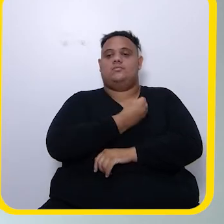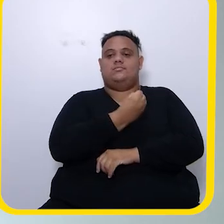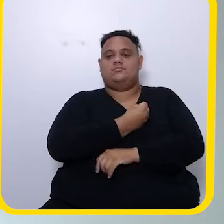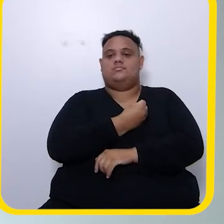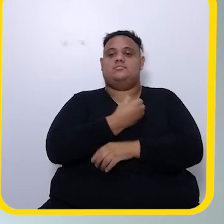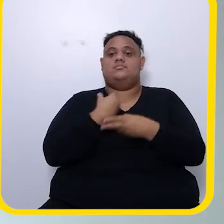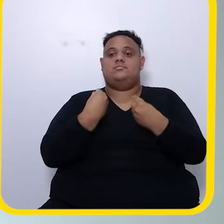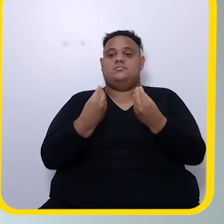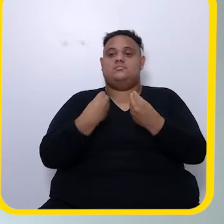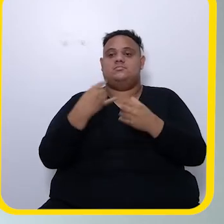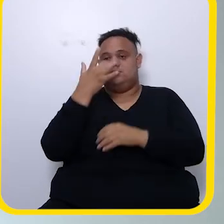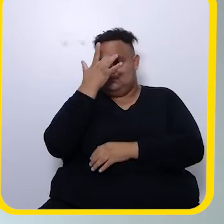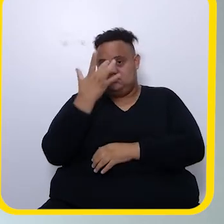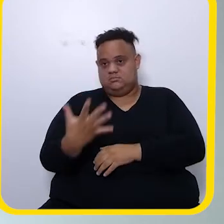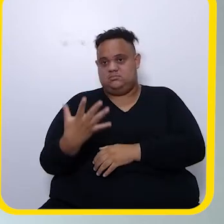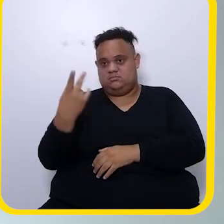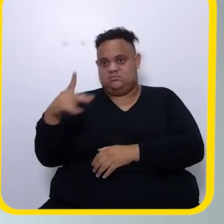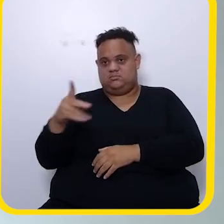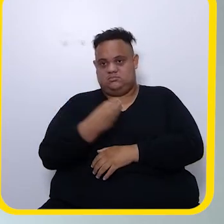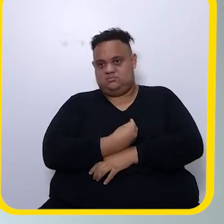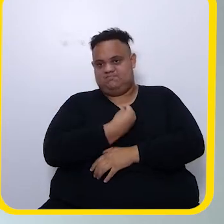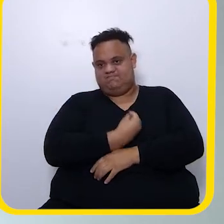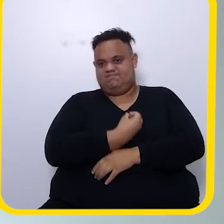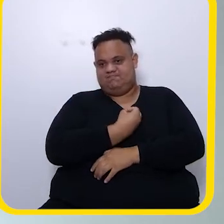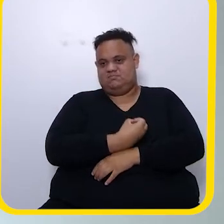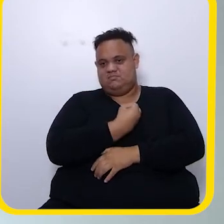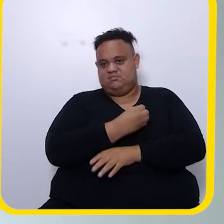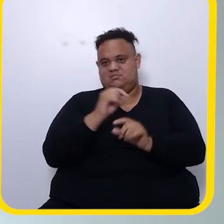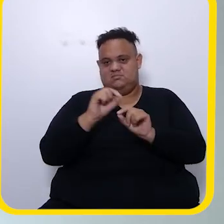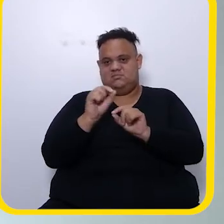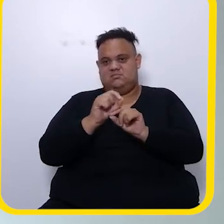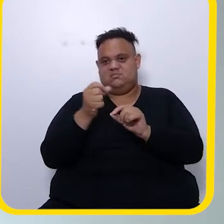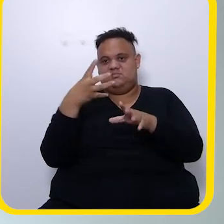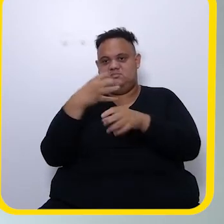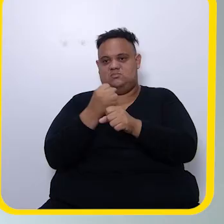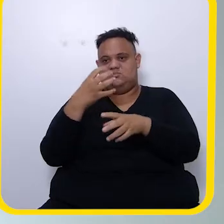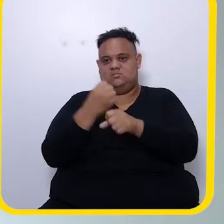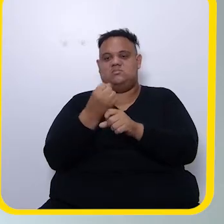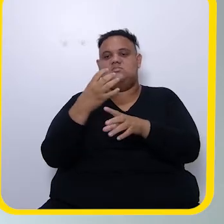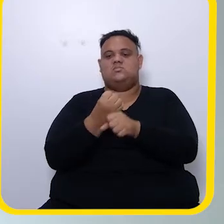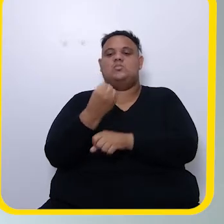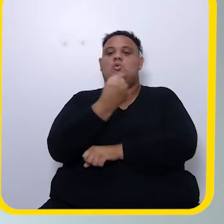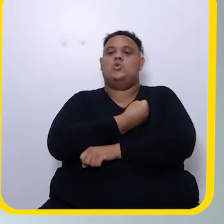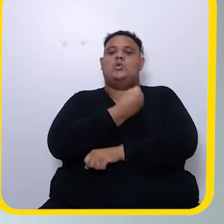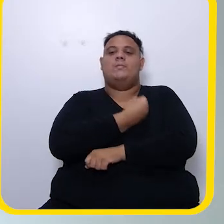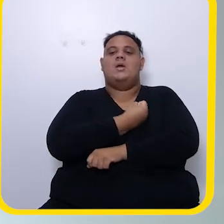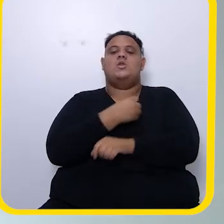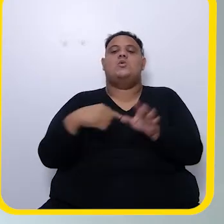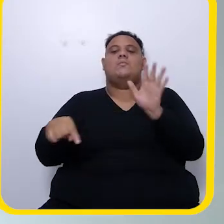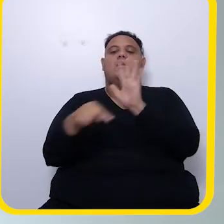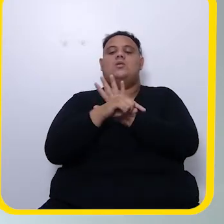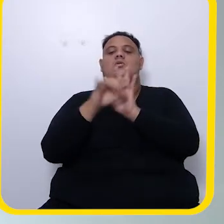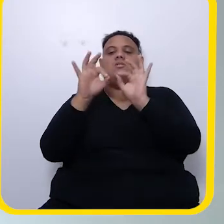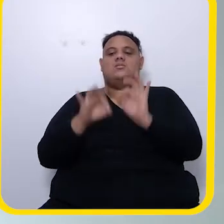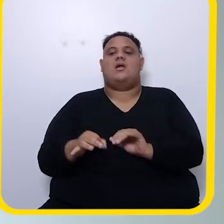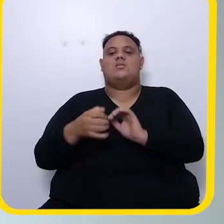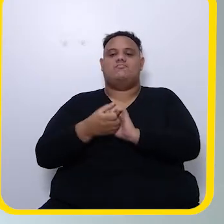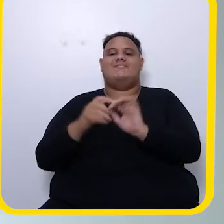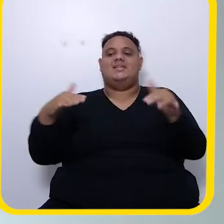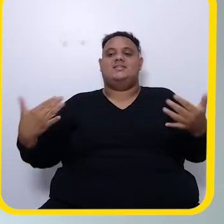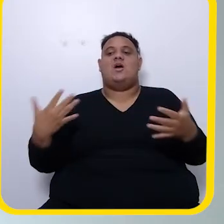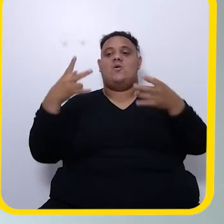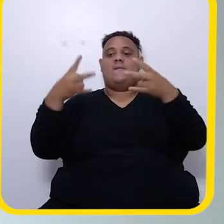coeficientes para que isso facilite a sua vida na hora de fazer contas, porque é mais fácil fazer contas com números menores, não é isso? Então, vamos